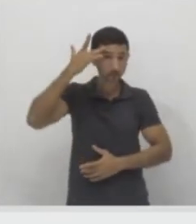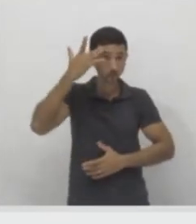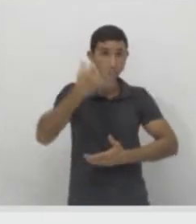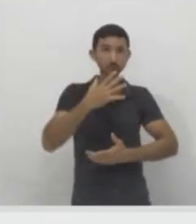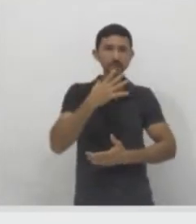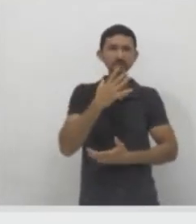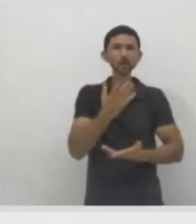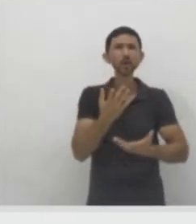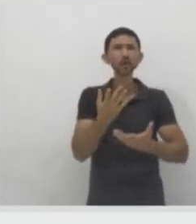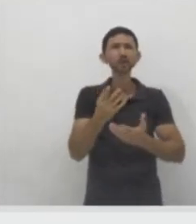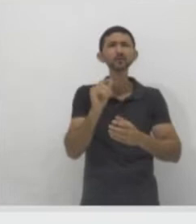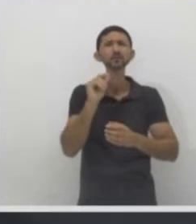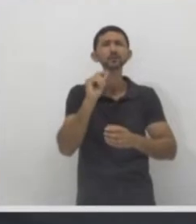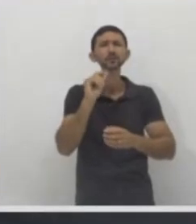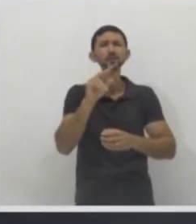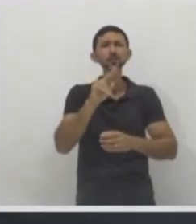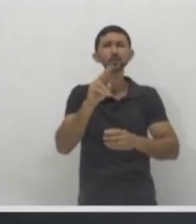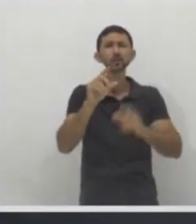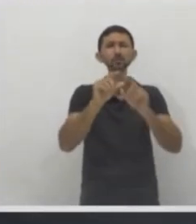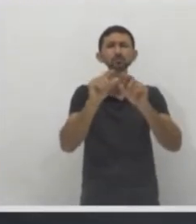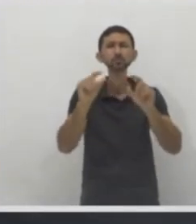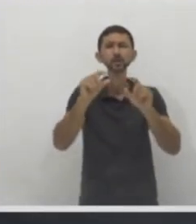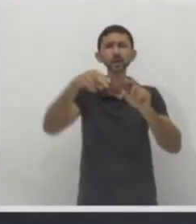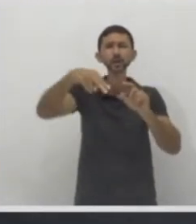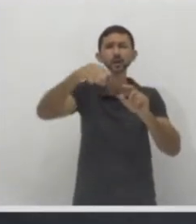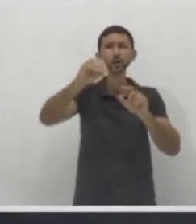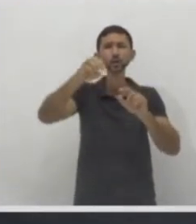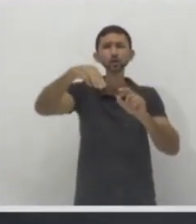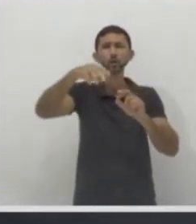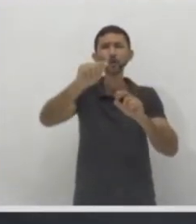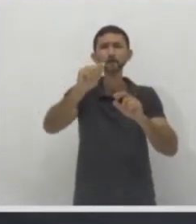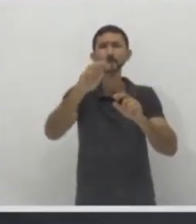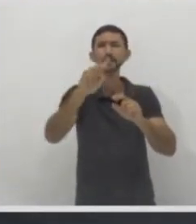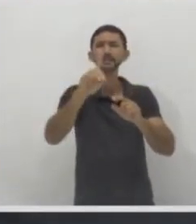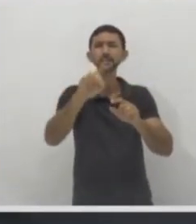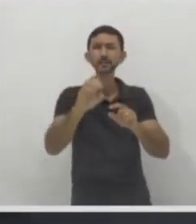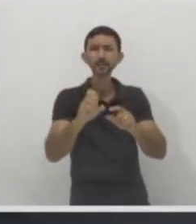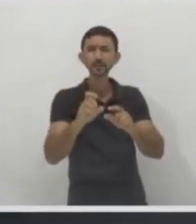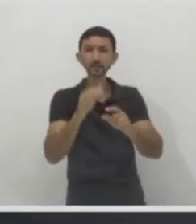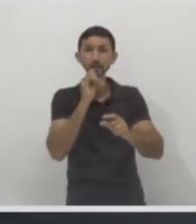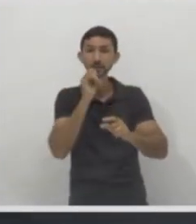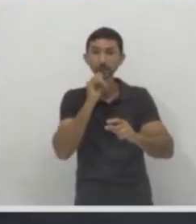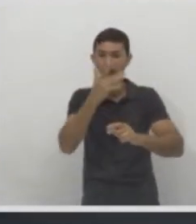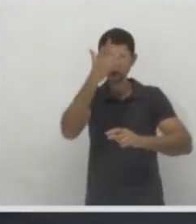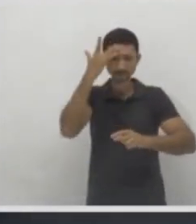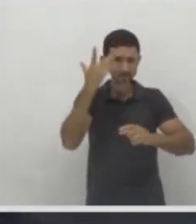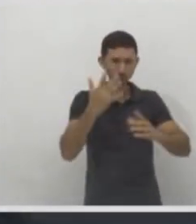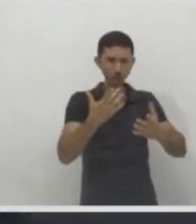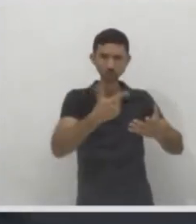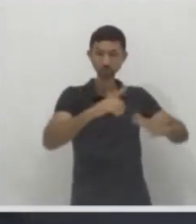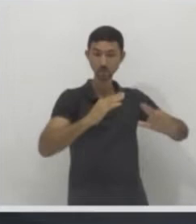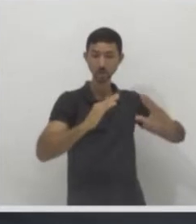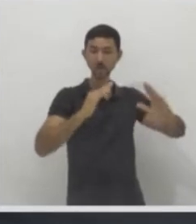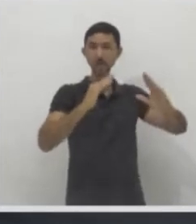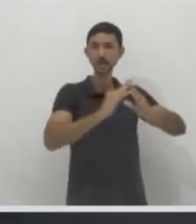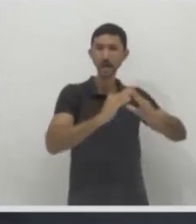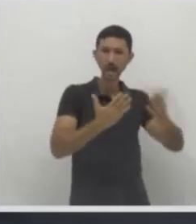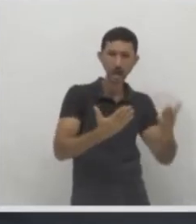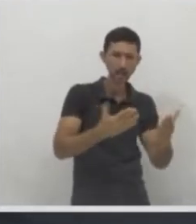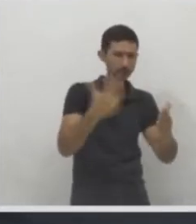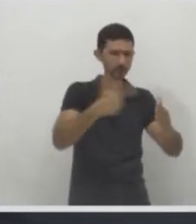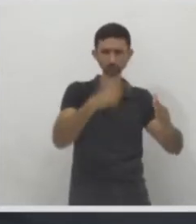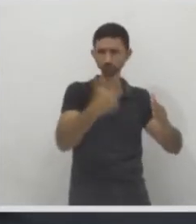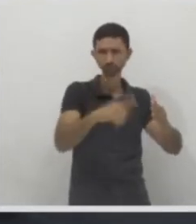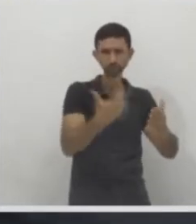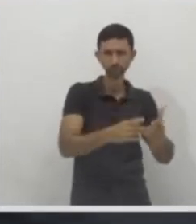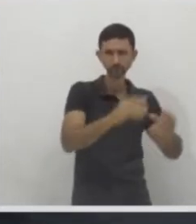né? O que é esse nômade? É aquele homem que ele não tinha o lugar fixo, não tinha a ideia da moradia,